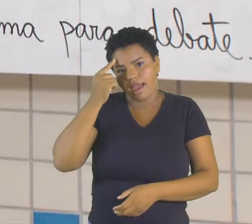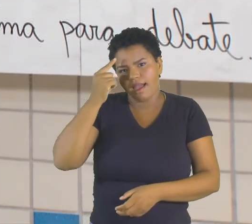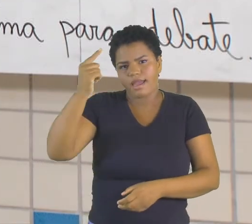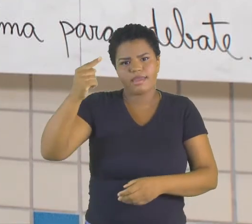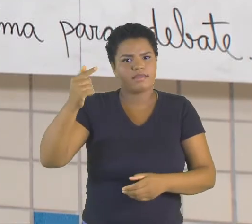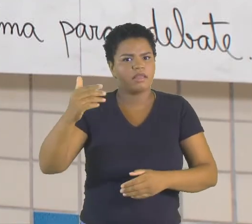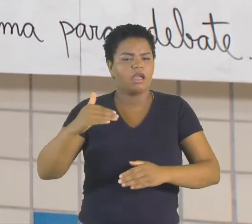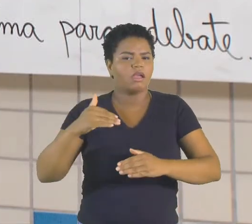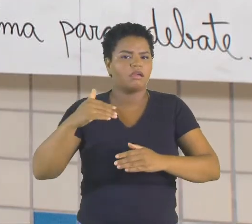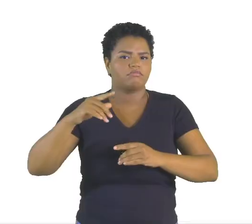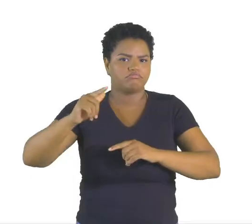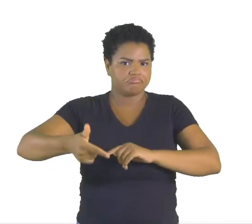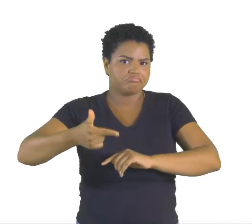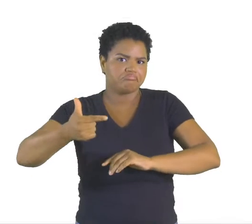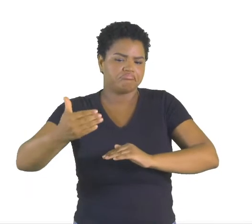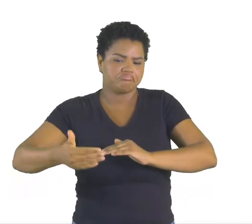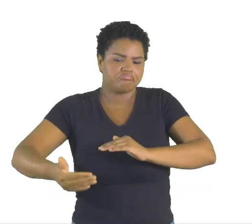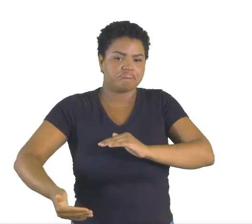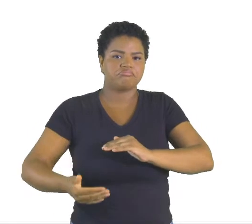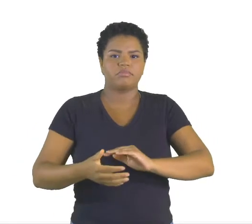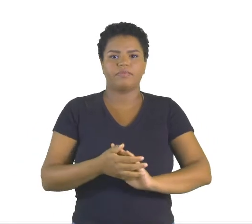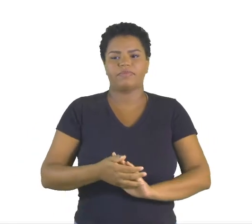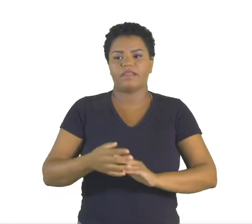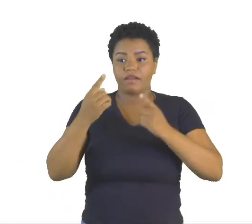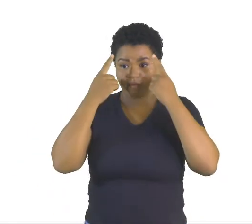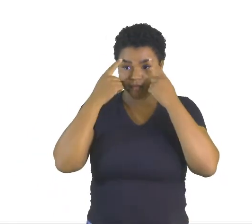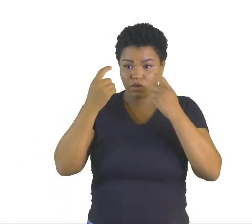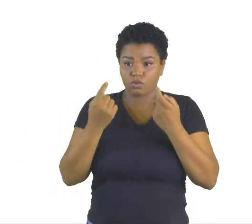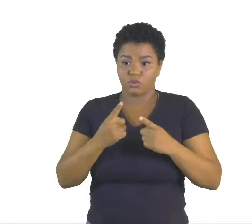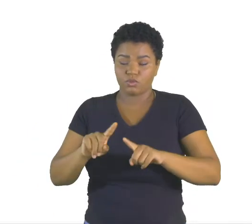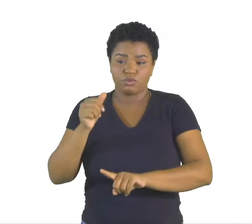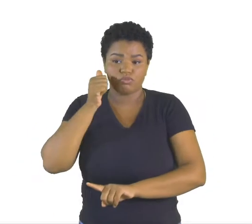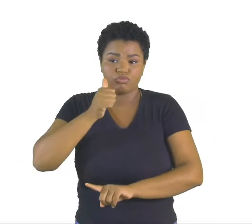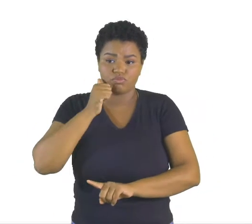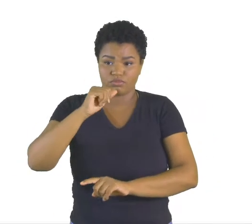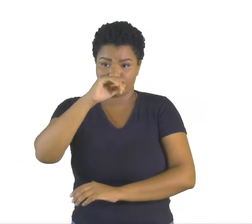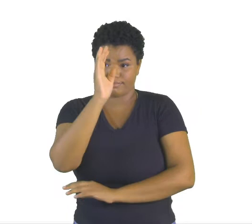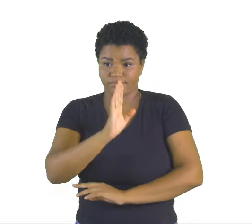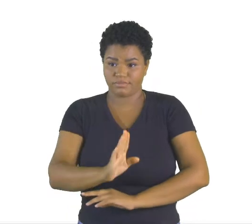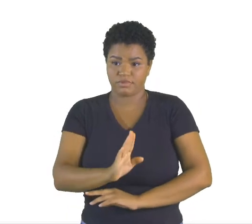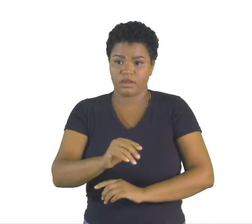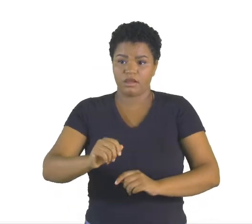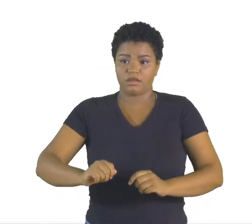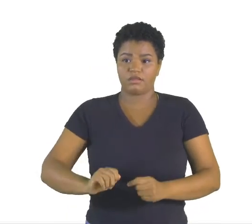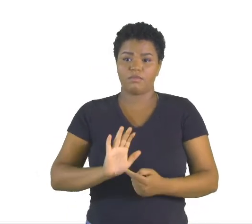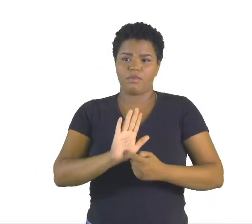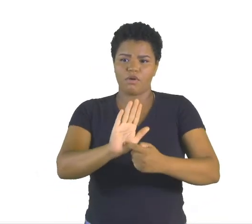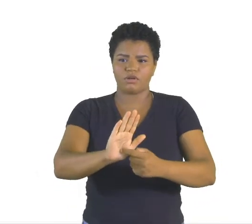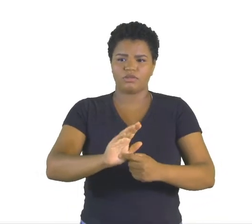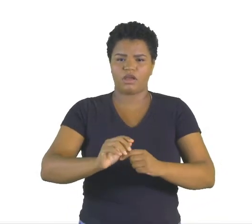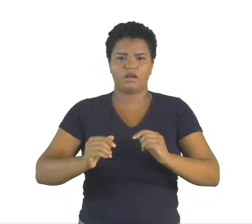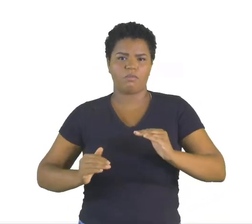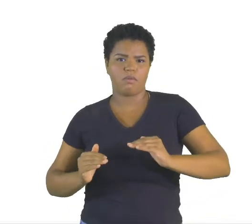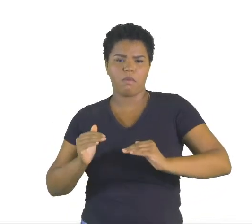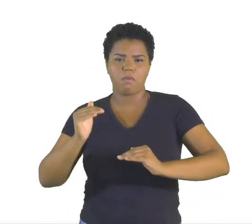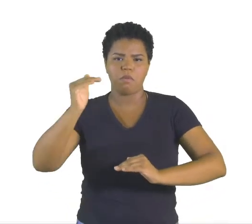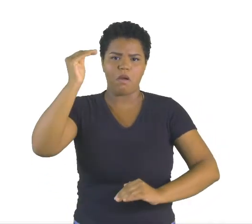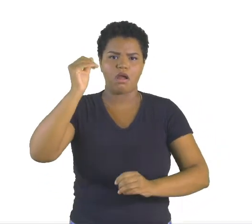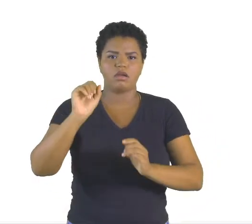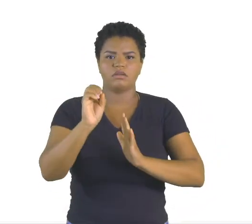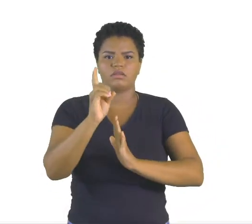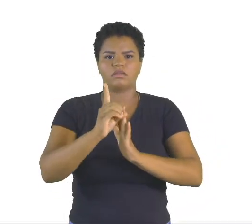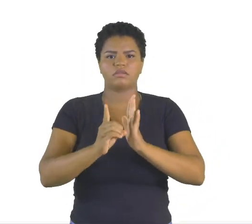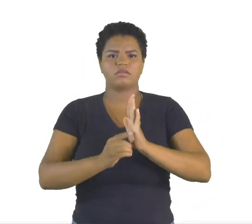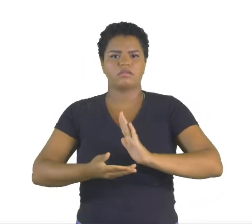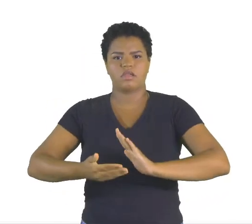conclusão. A violência contra a mulher no Brasil tem apresentado aumentos significativos nas últimas décadas. Então, o que